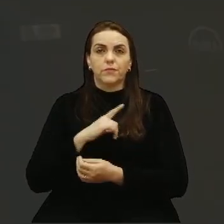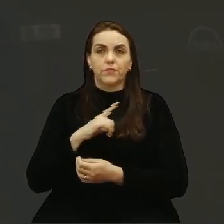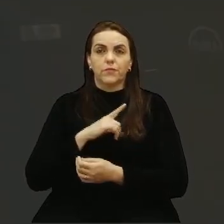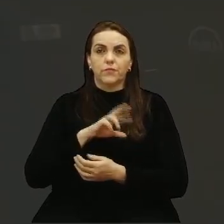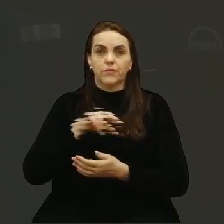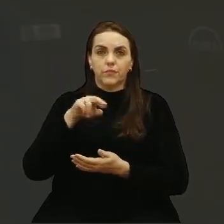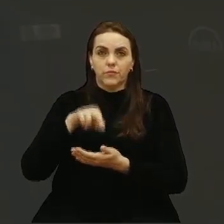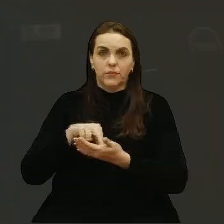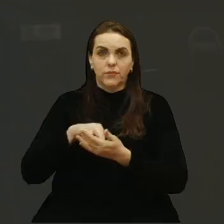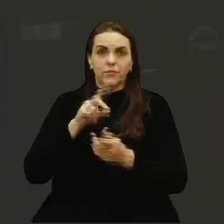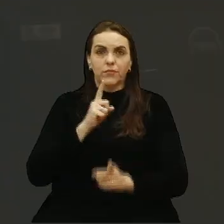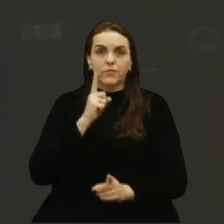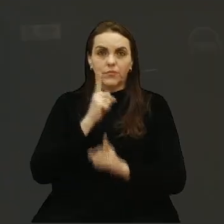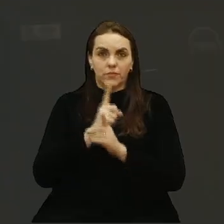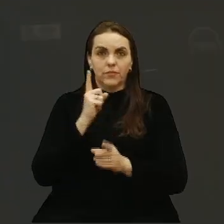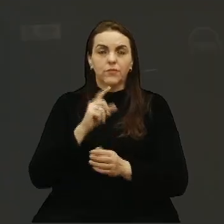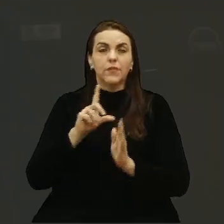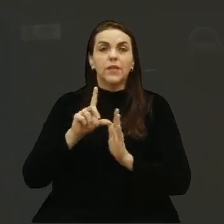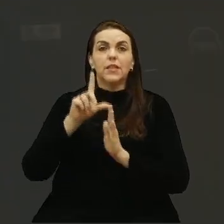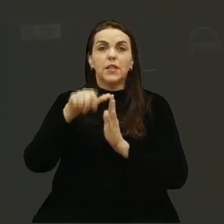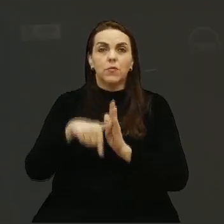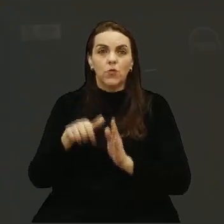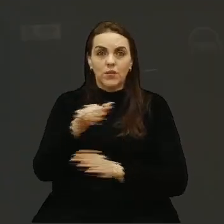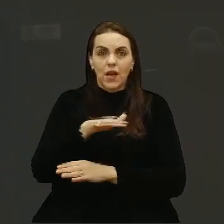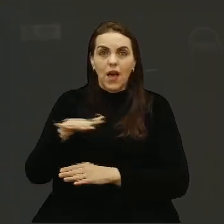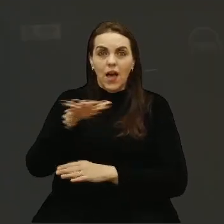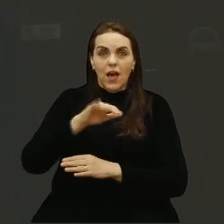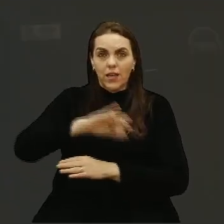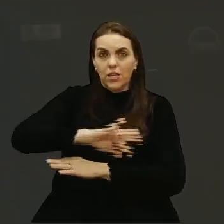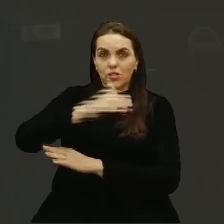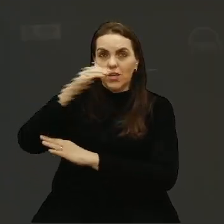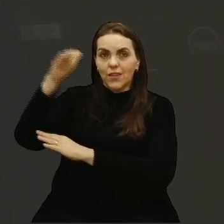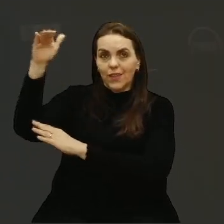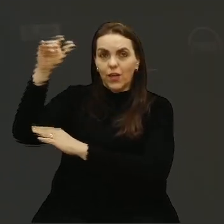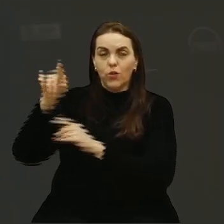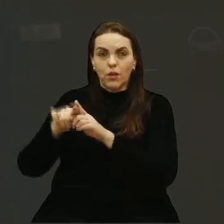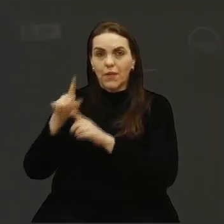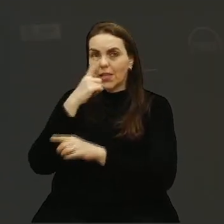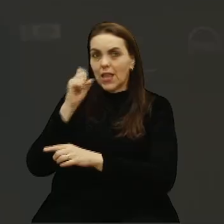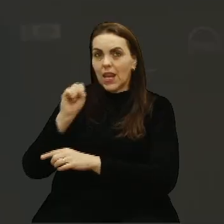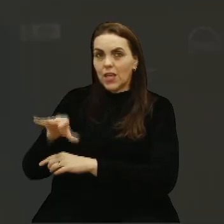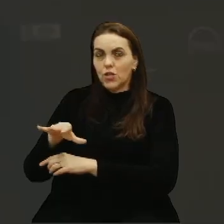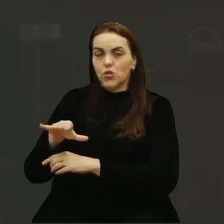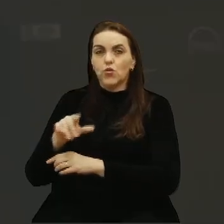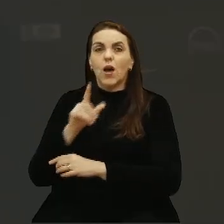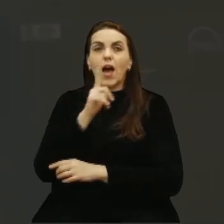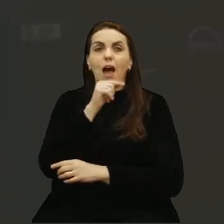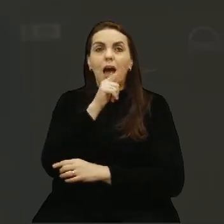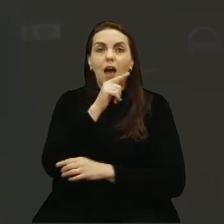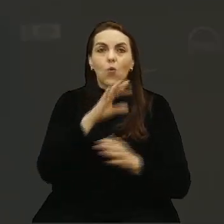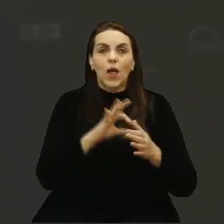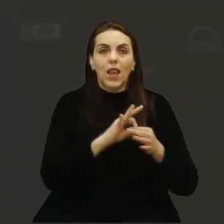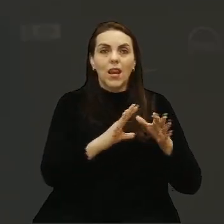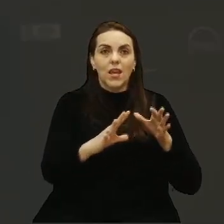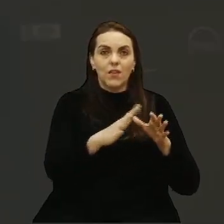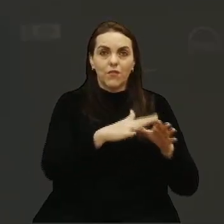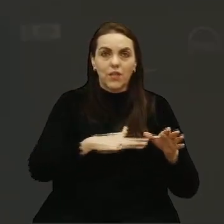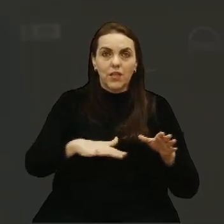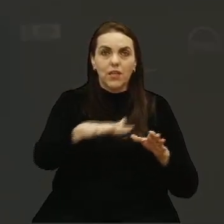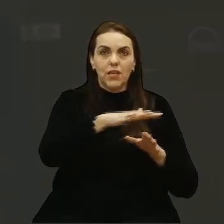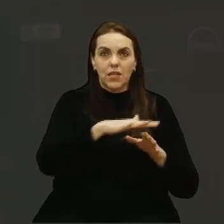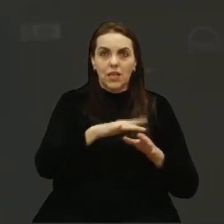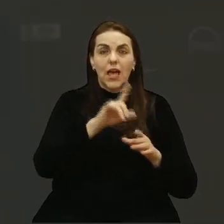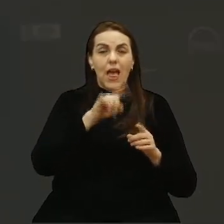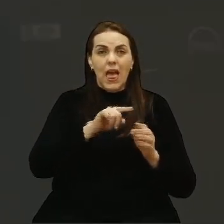que nos encontramos. Posteriormente à área de aterro, nós vamos ter ambientalmente uma área de aquífero livre, que é